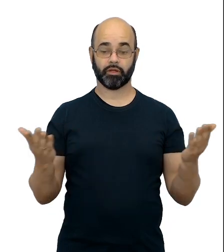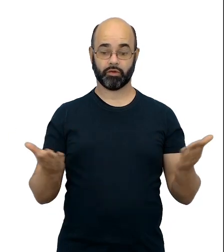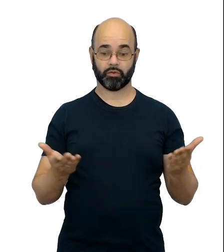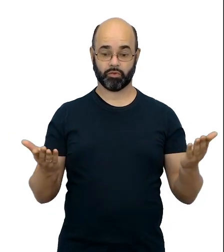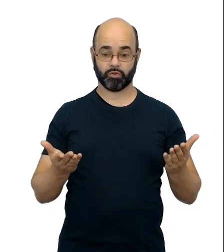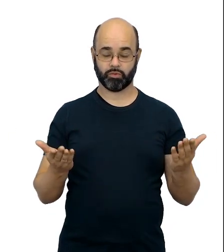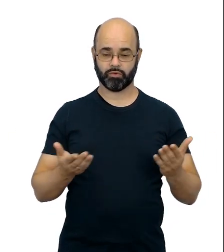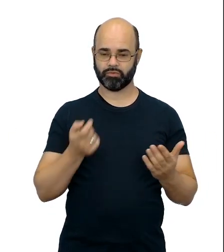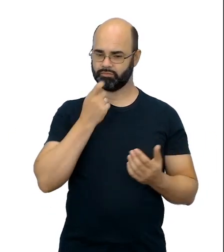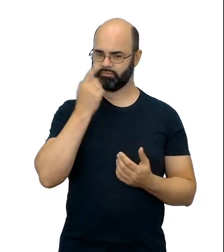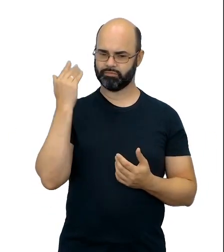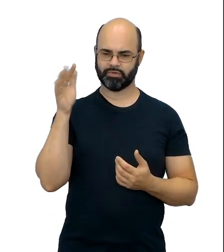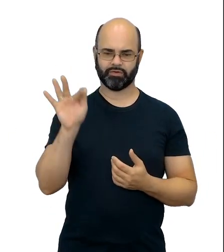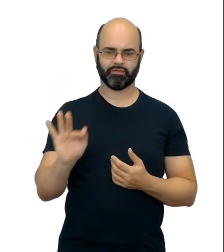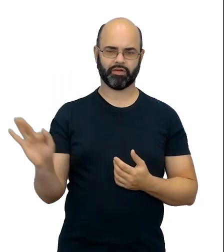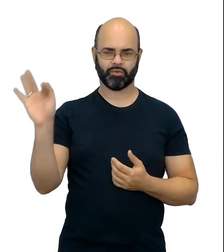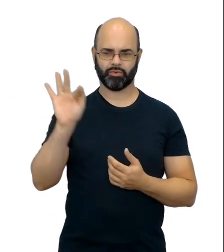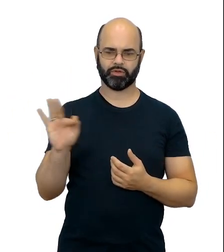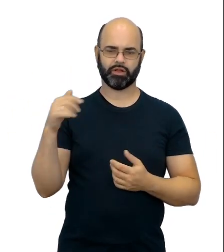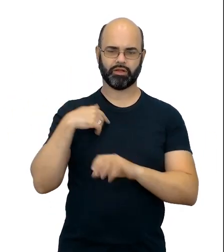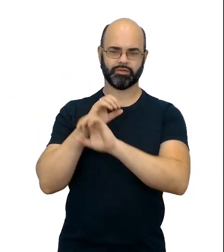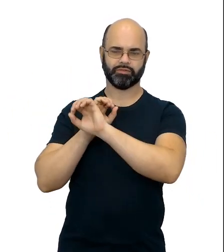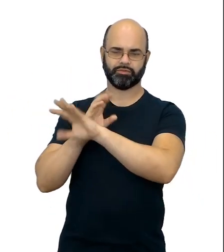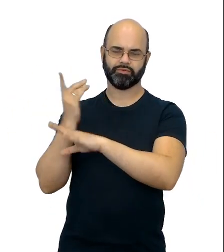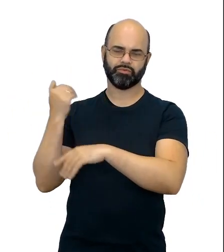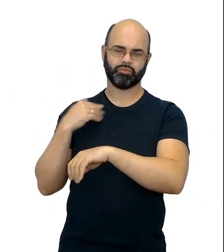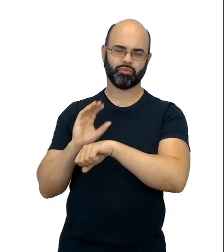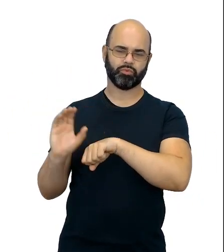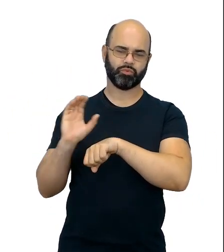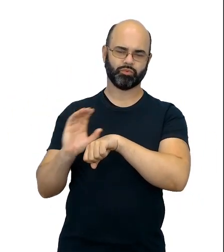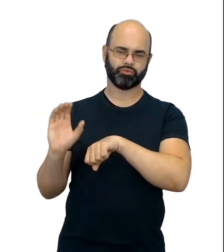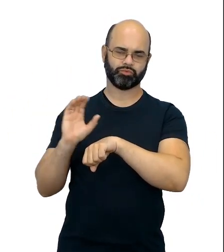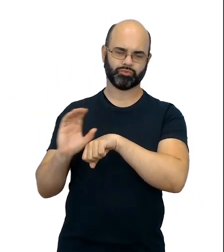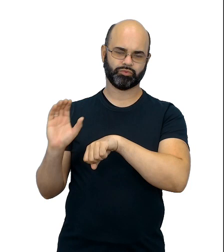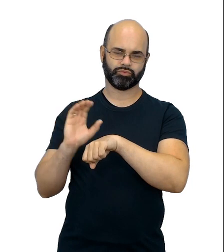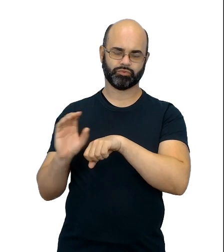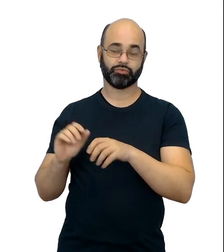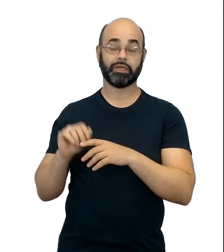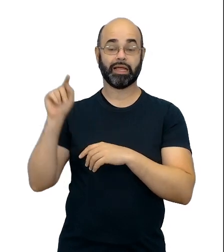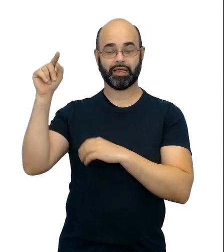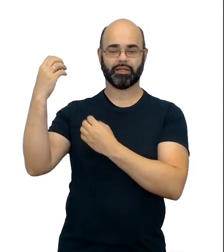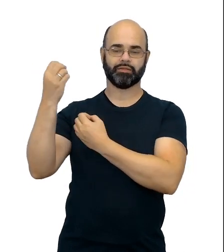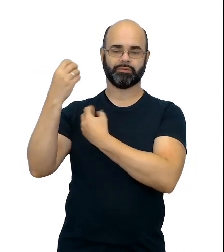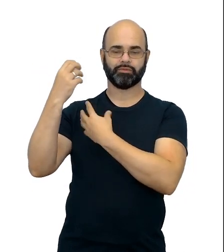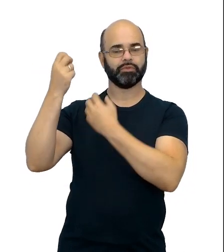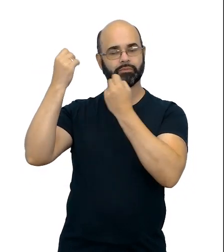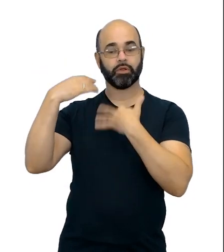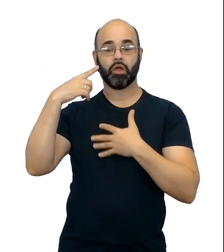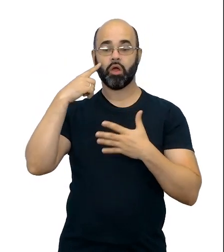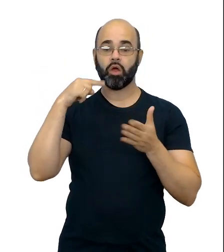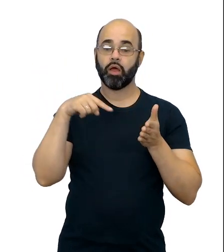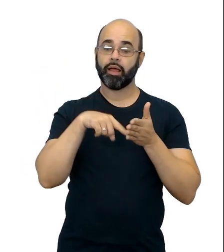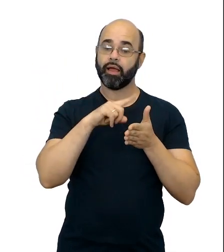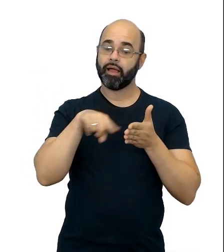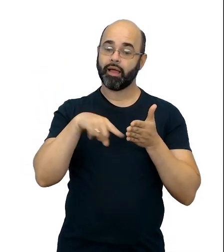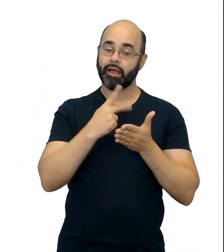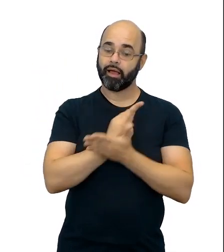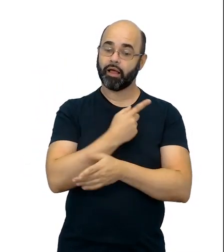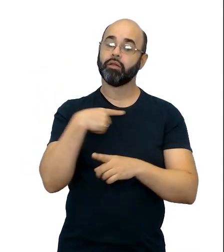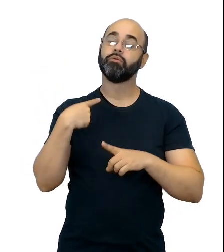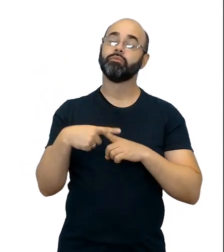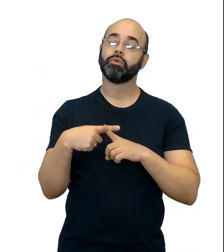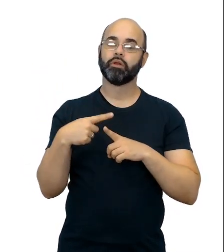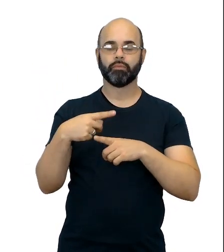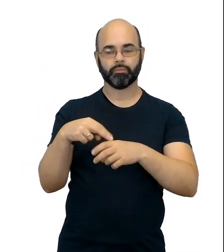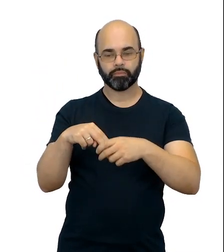na universidade, que eu fiz um curso, eles falaram, olha, Rosana, está errado por causa disso. Aí eu comecei a refletir